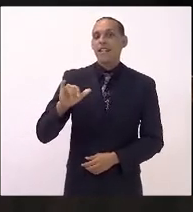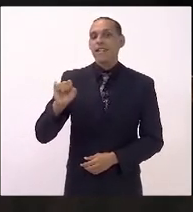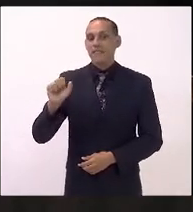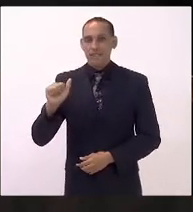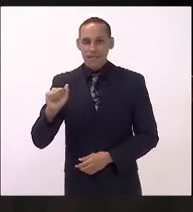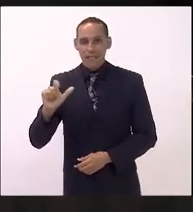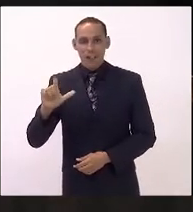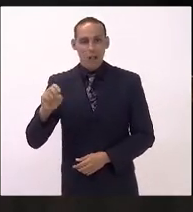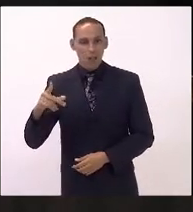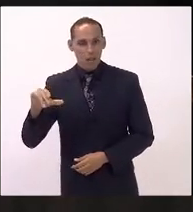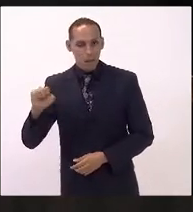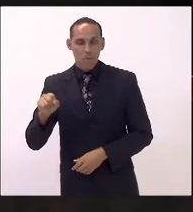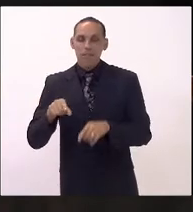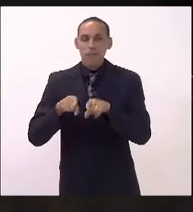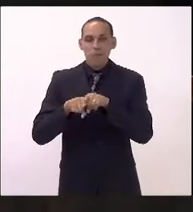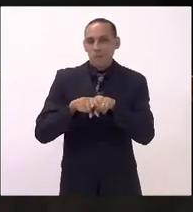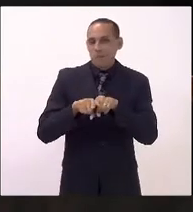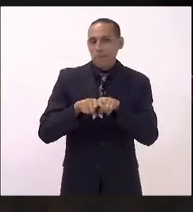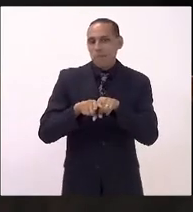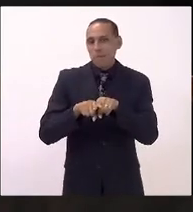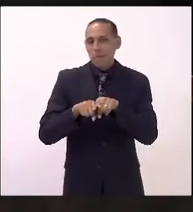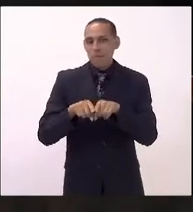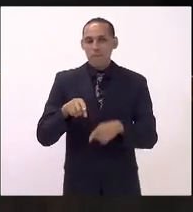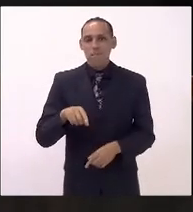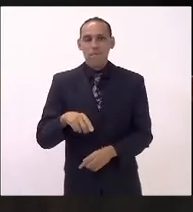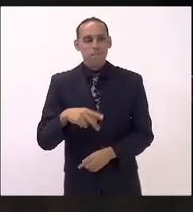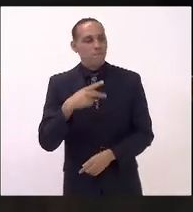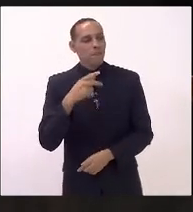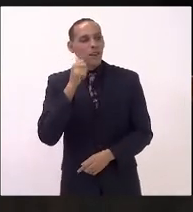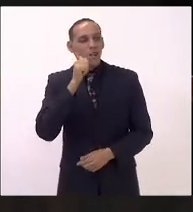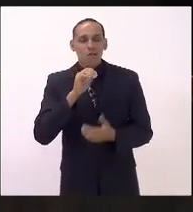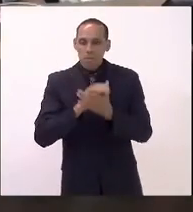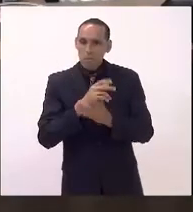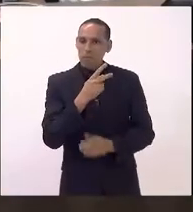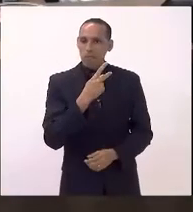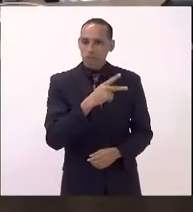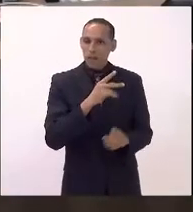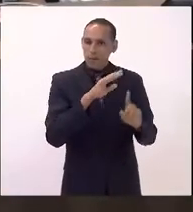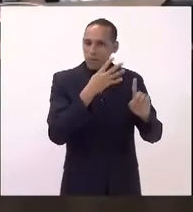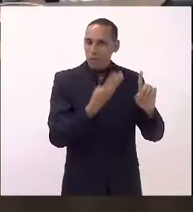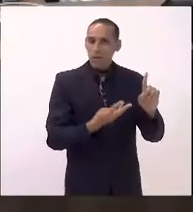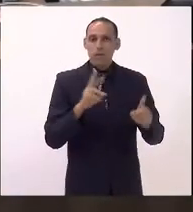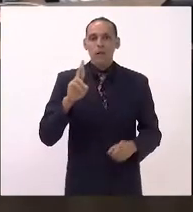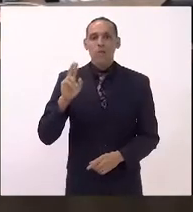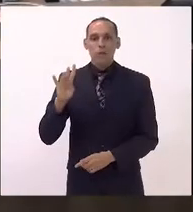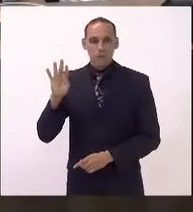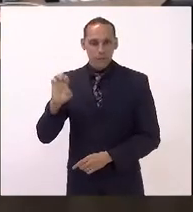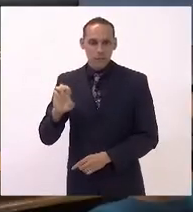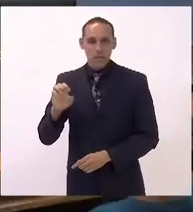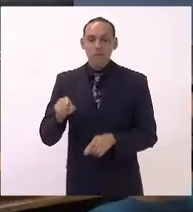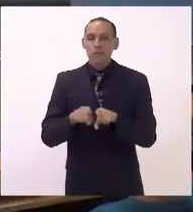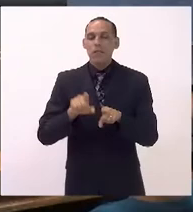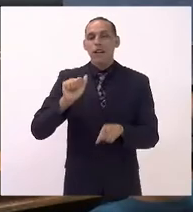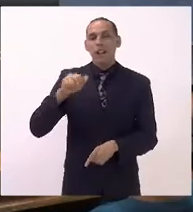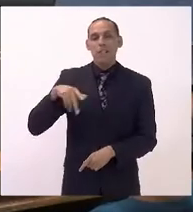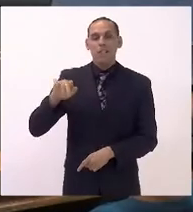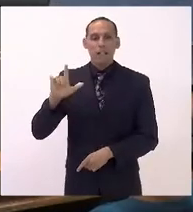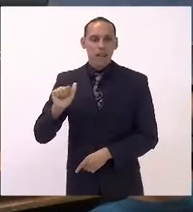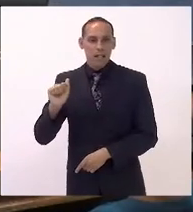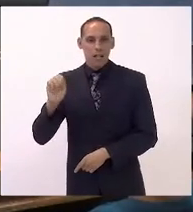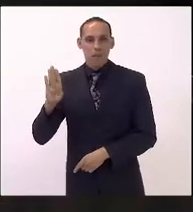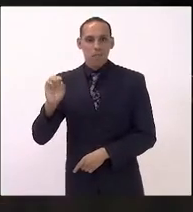Lopes, irmã da esposa do nosso homenageado, Ruth Marciano, de Ângela